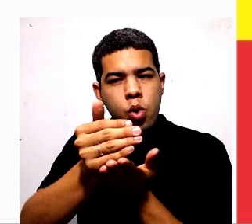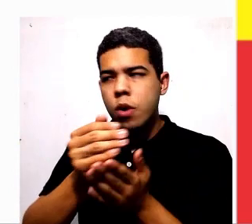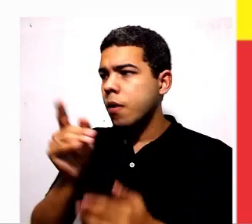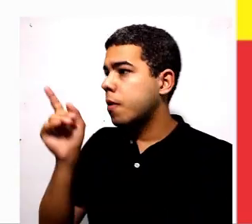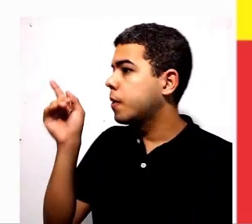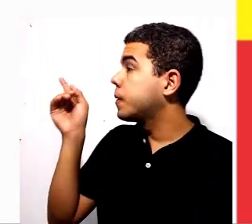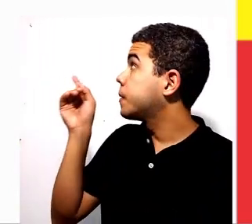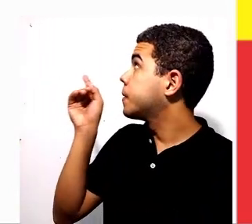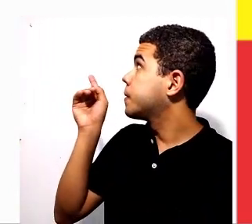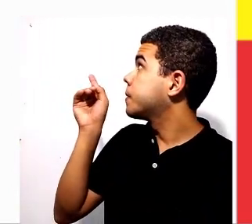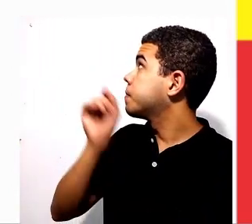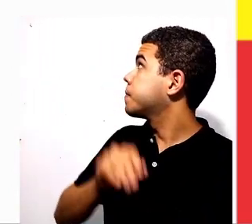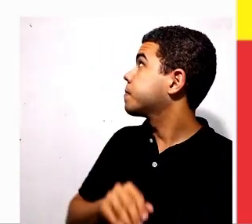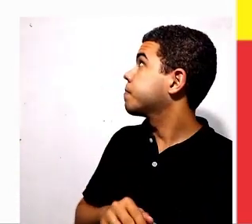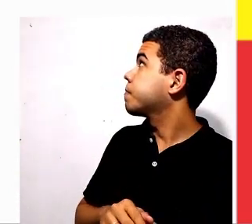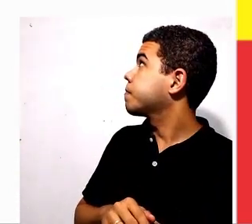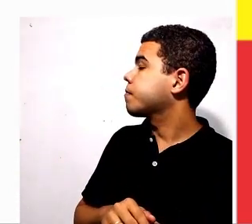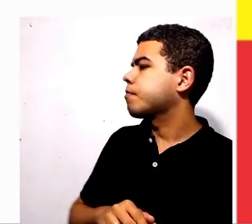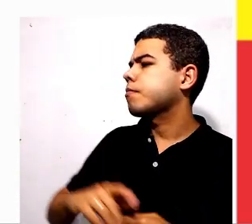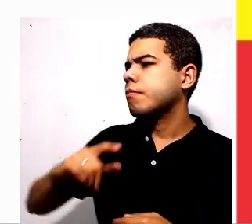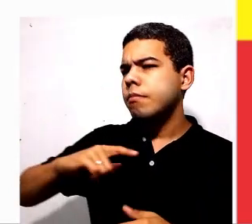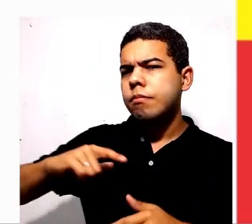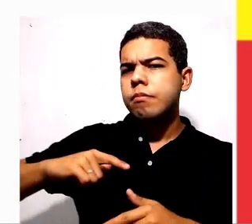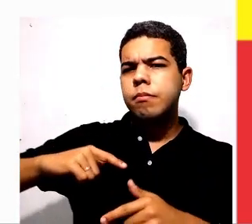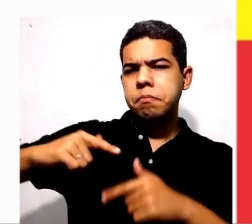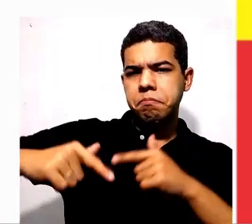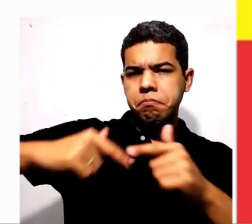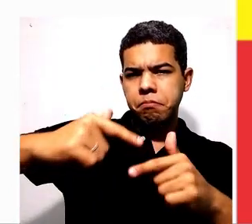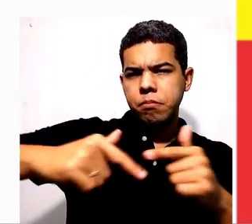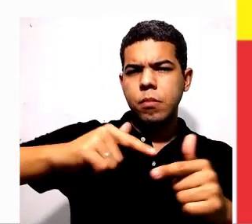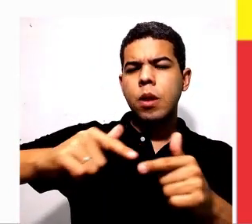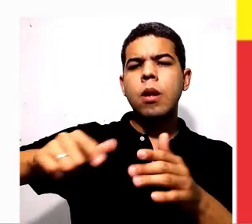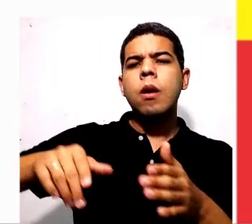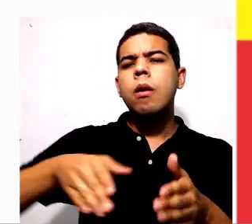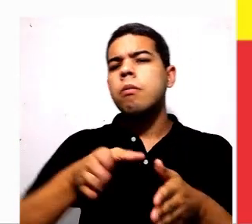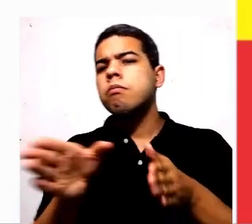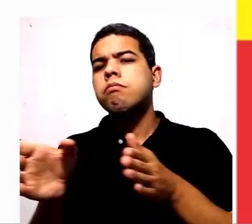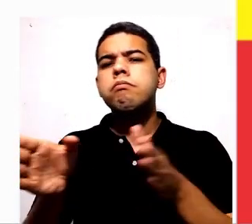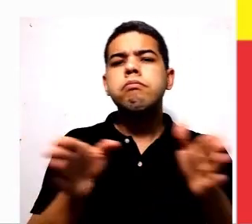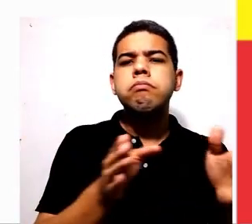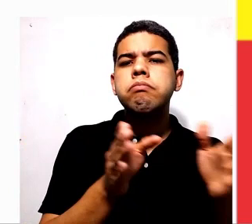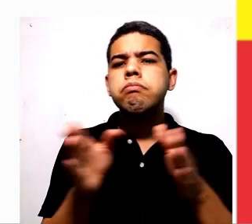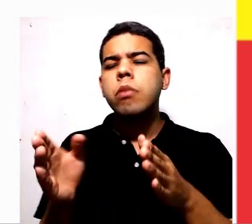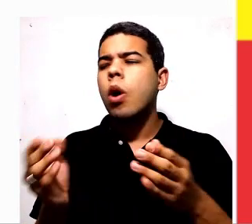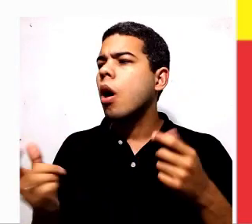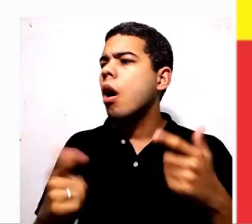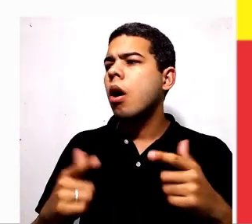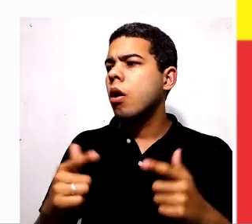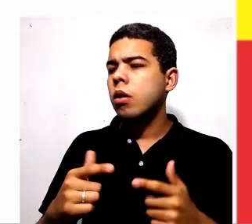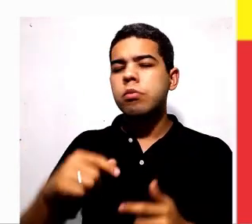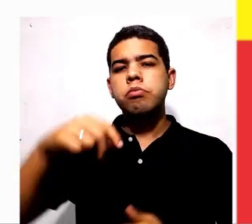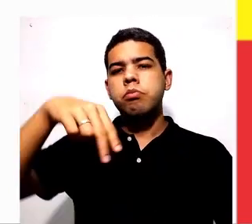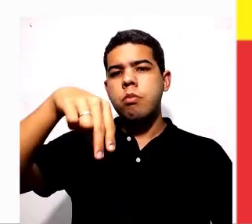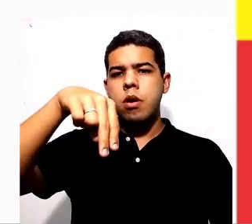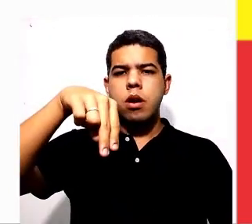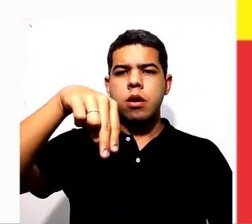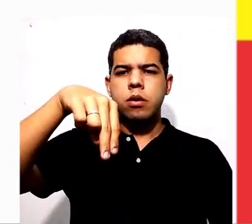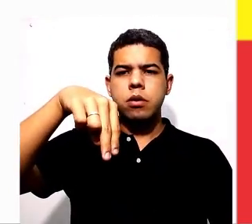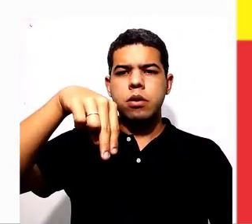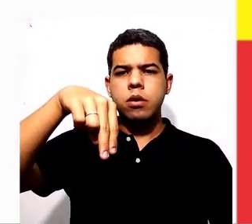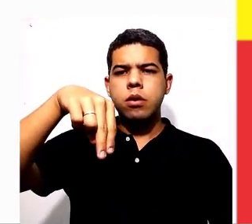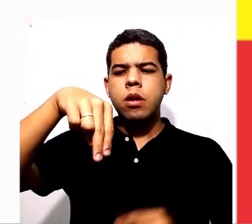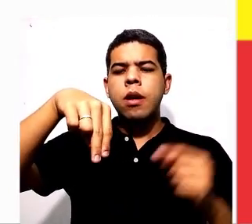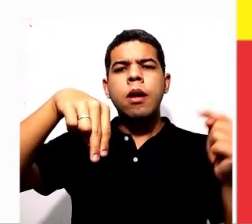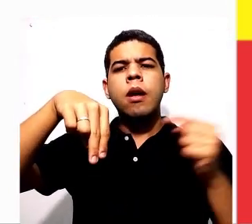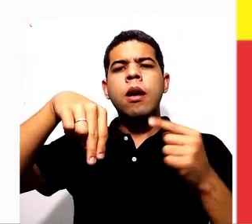ó. Início. Vou ter o processo, ó. Vou andar para onde? Vou fazer o quê? N. Então, N. O elemento N, nesse caso, o